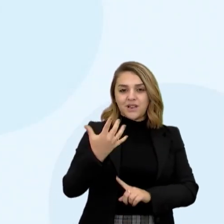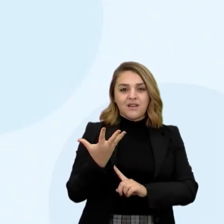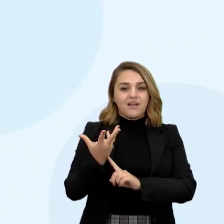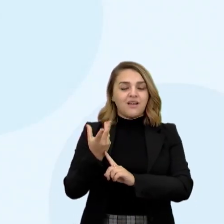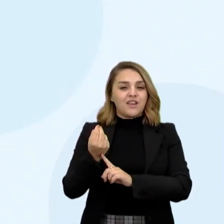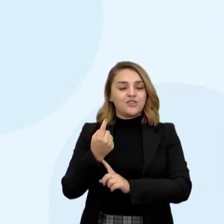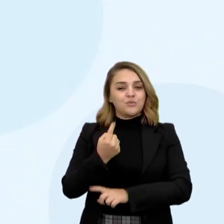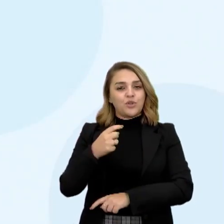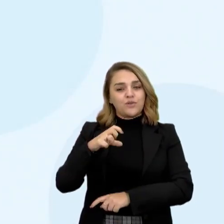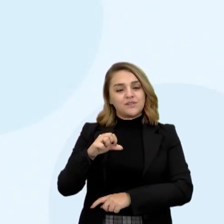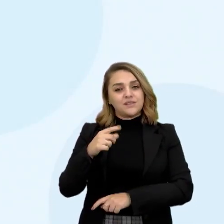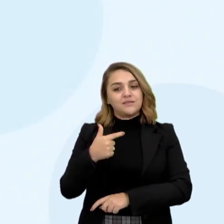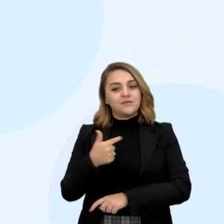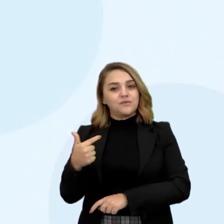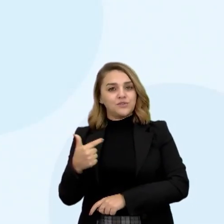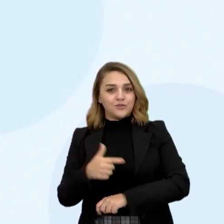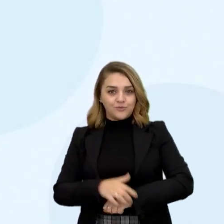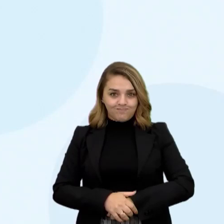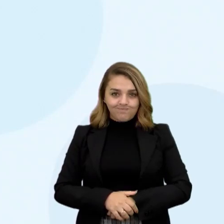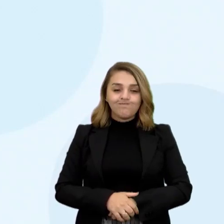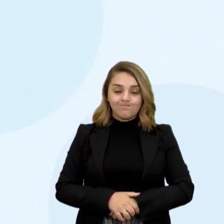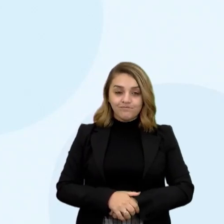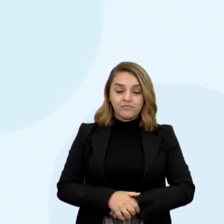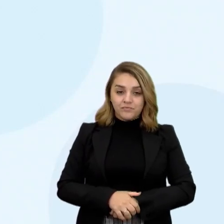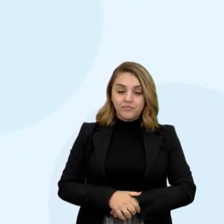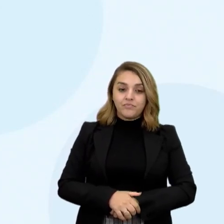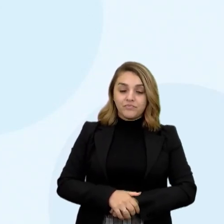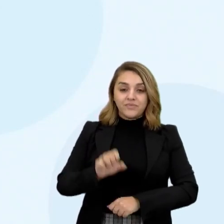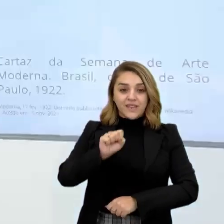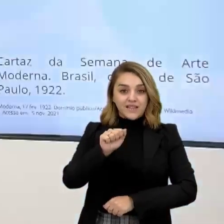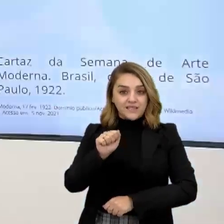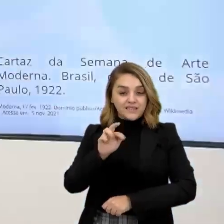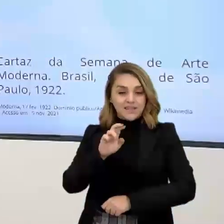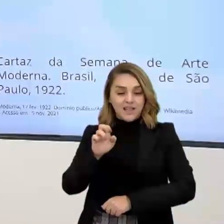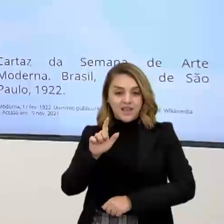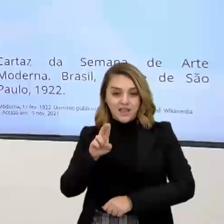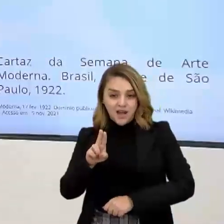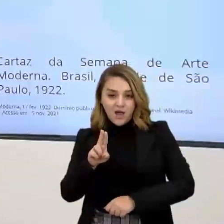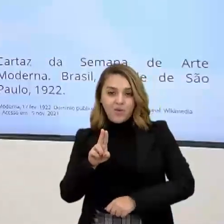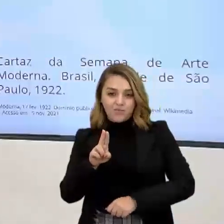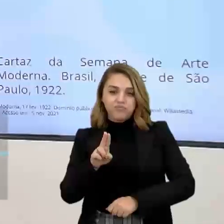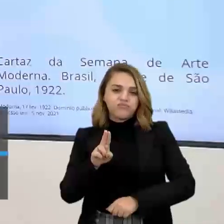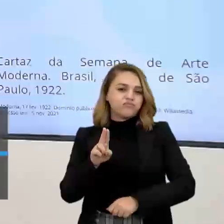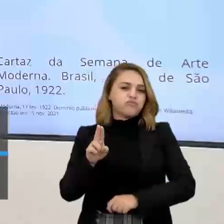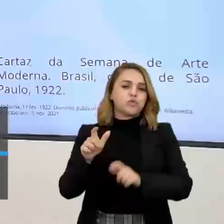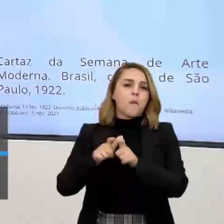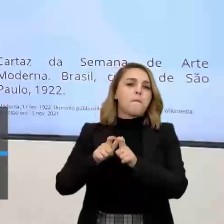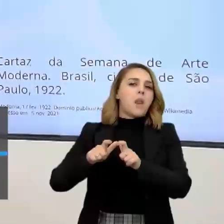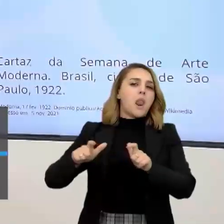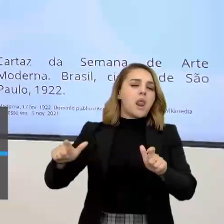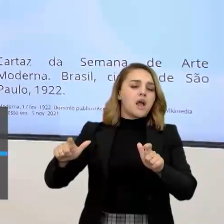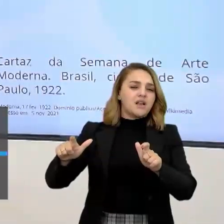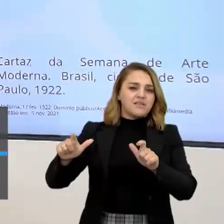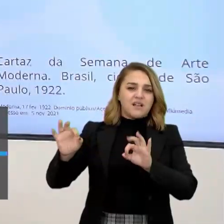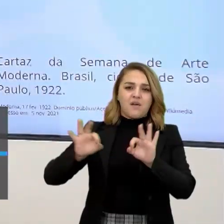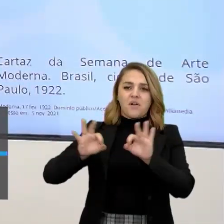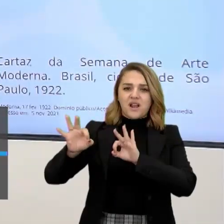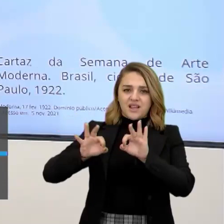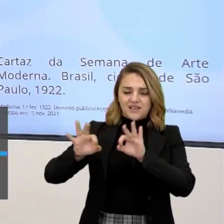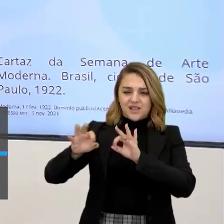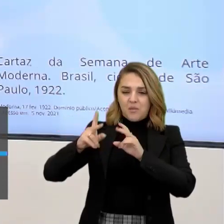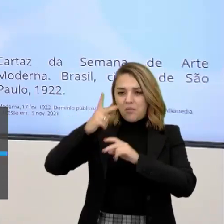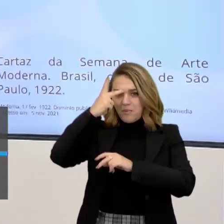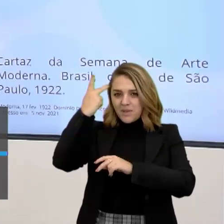22? Foi um grande sarau, vou chamar assim, um sarau organizado